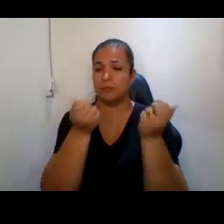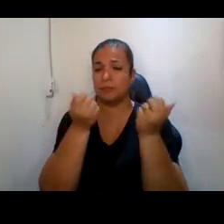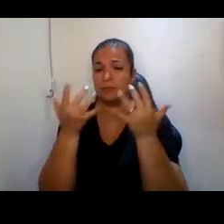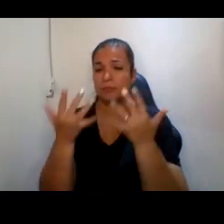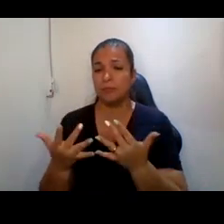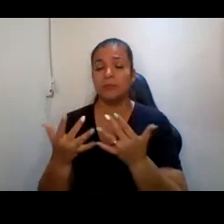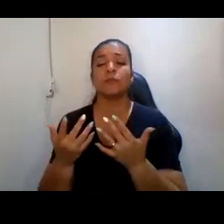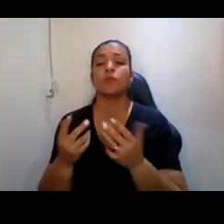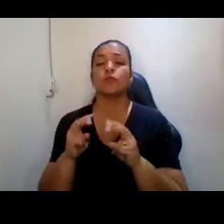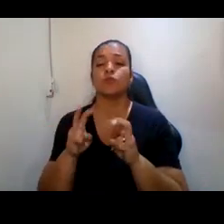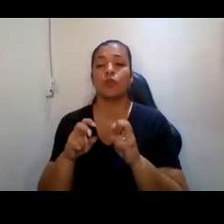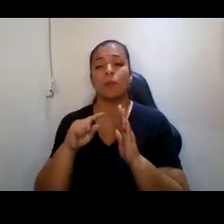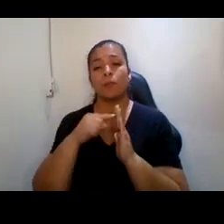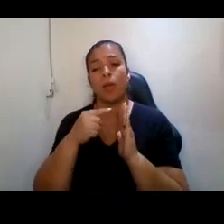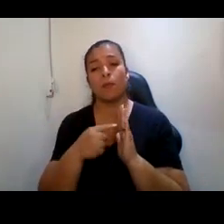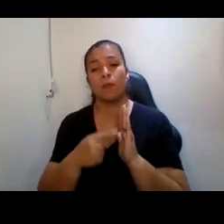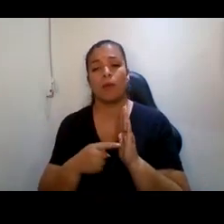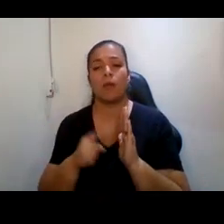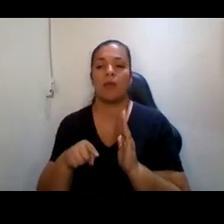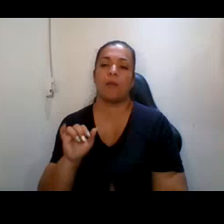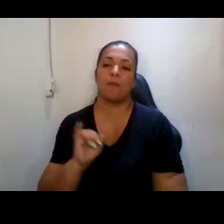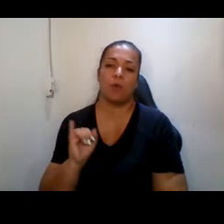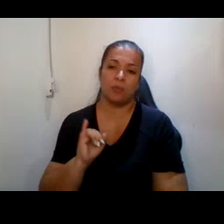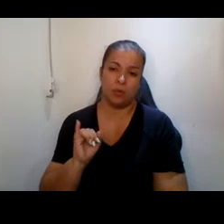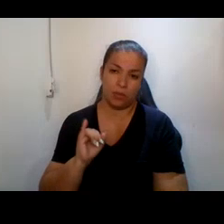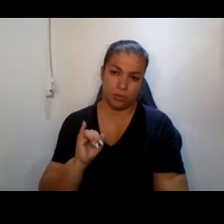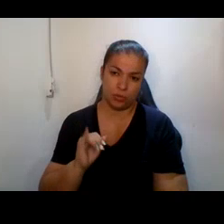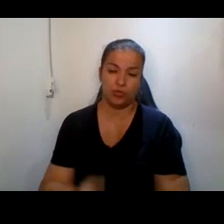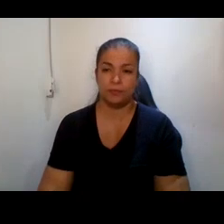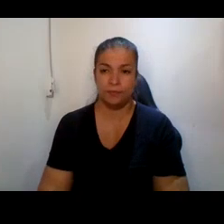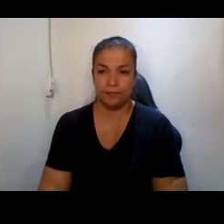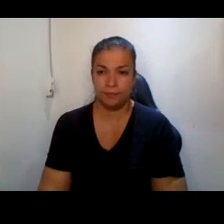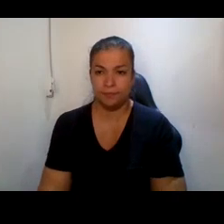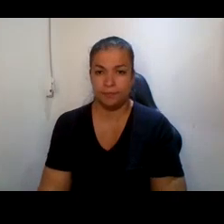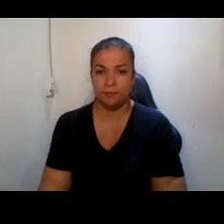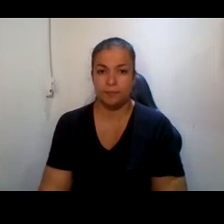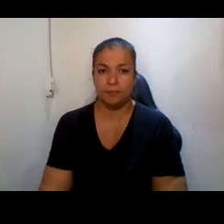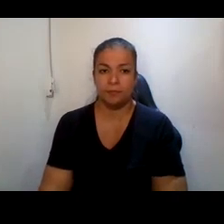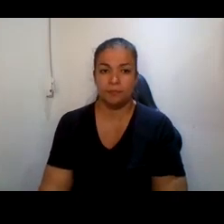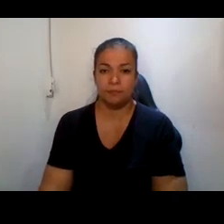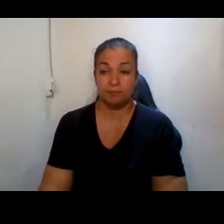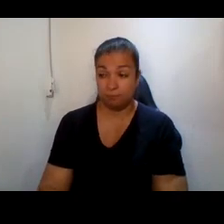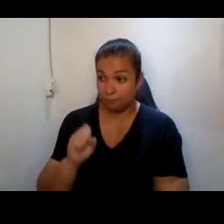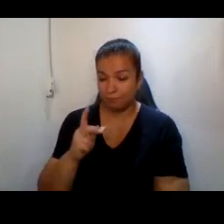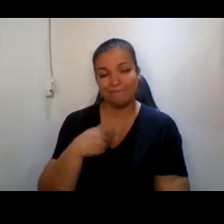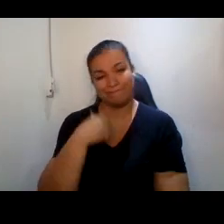pontos que são importantes aí da atividade, tá bom? Tá bom, obrigada.